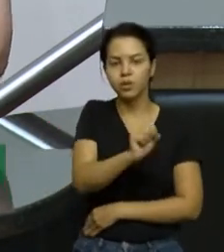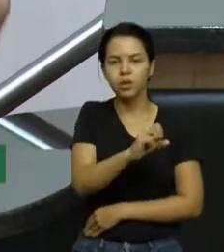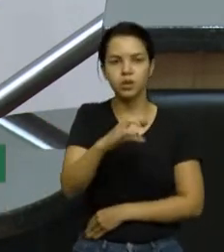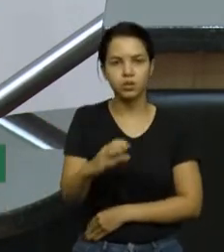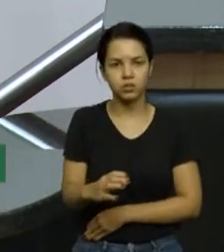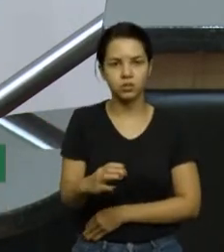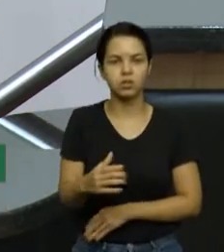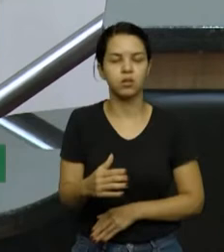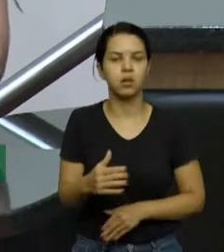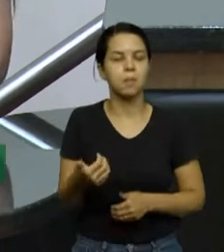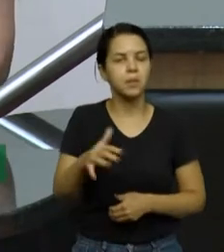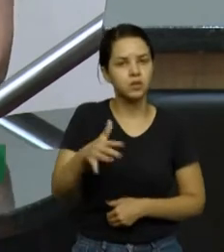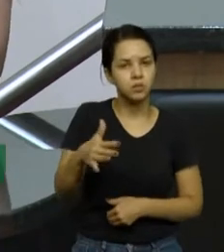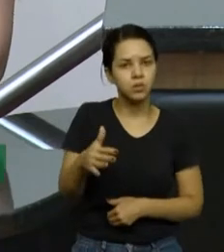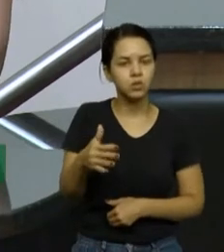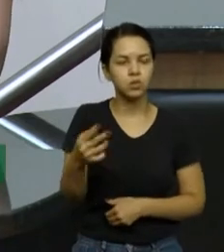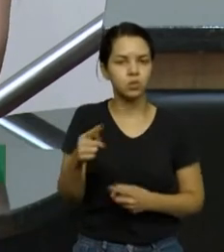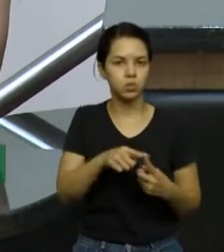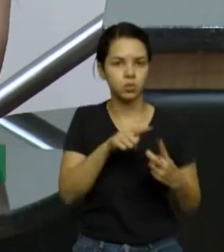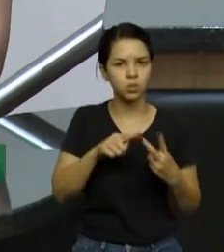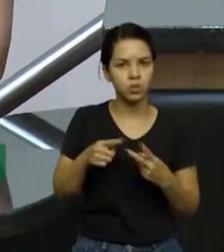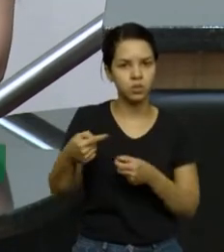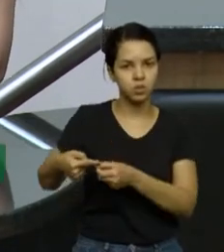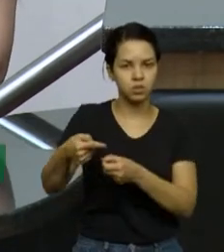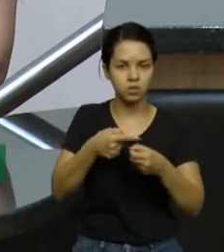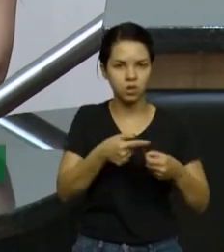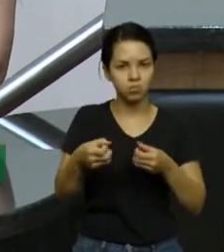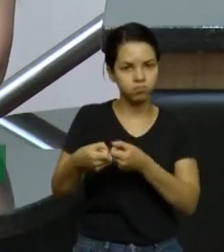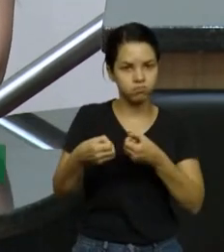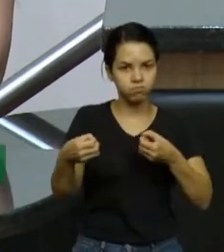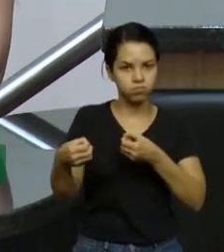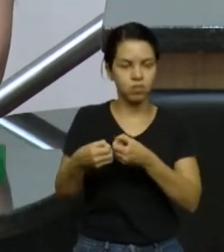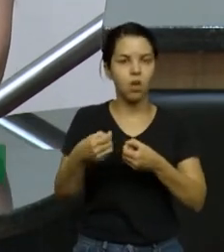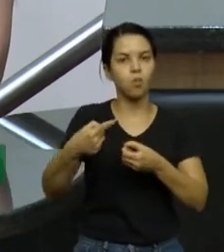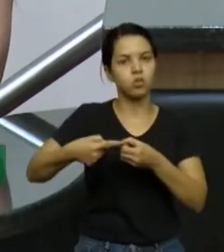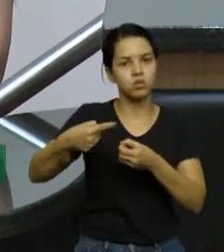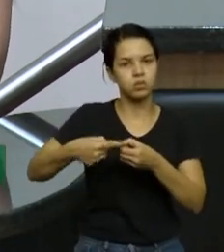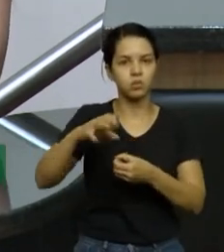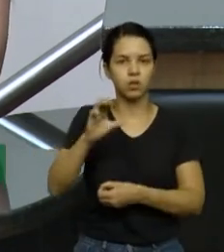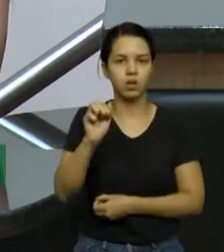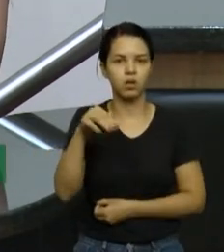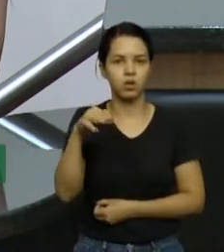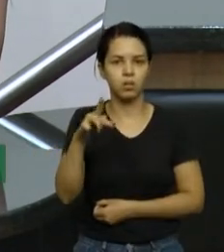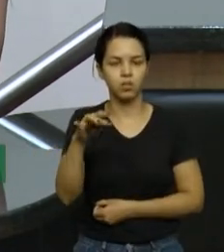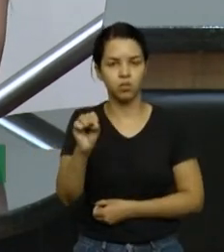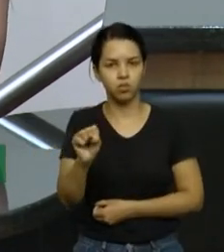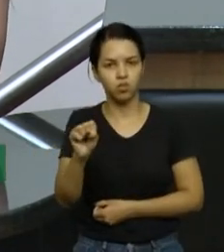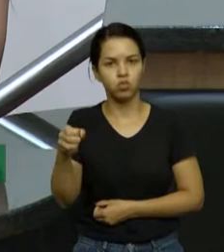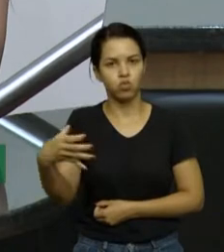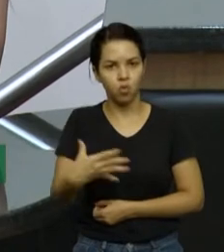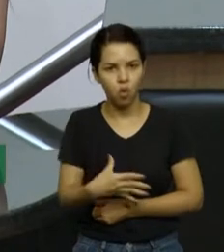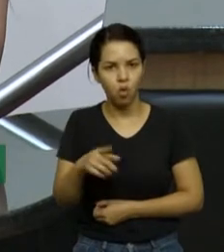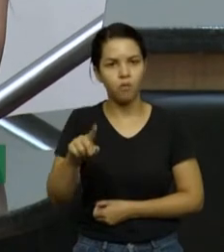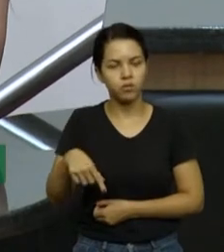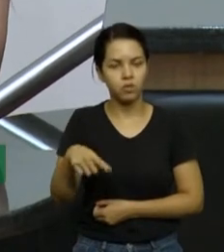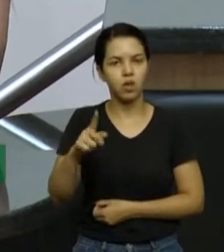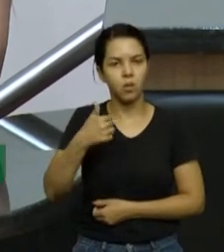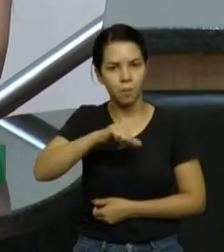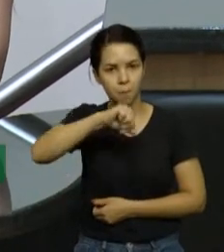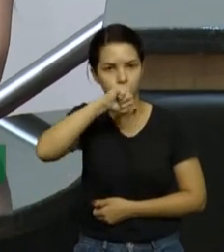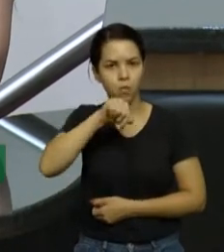próximo de duas cidades grandes, né, como o município de Campos Novos, onde é o nosso município-mãe, onde o município de Abdon se